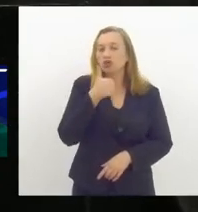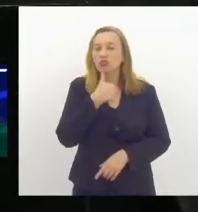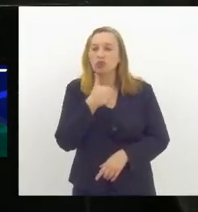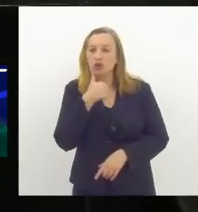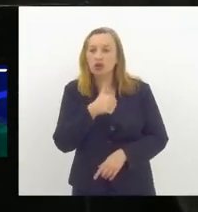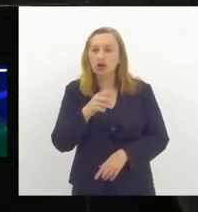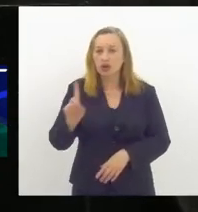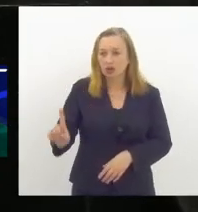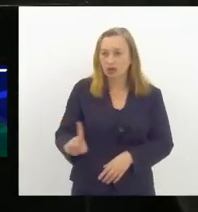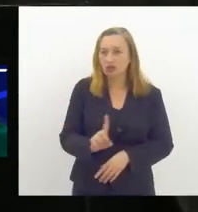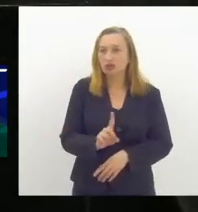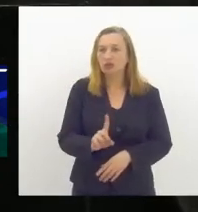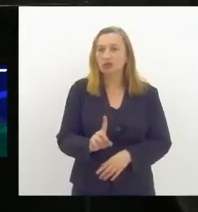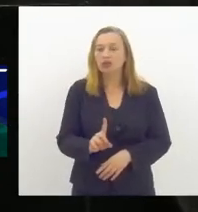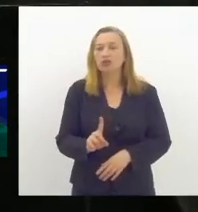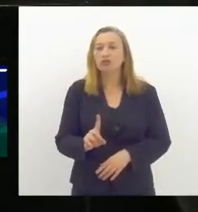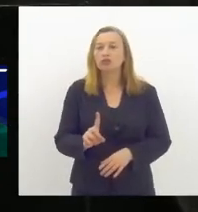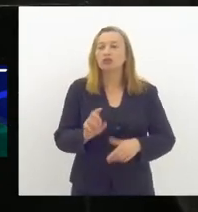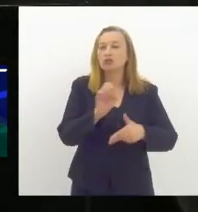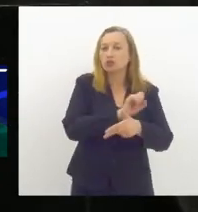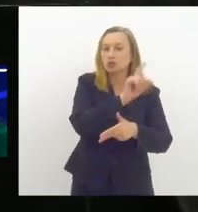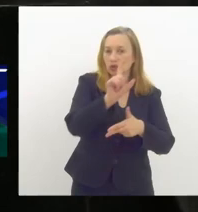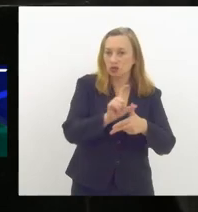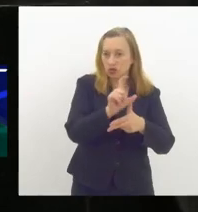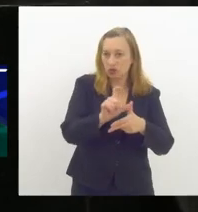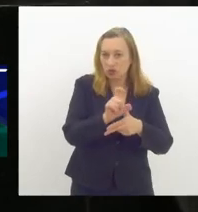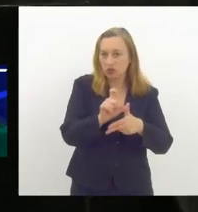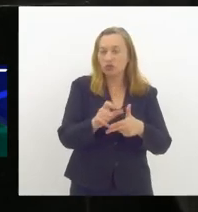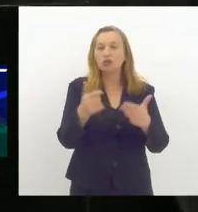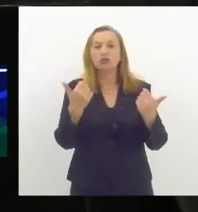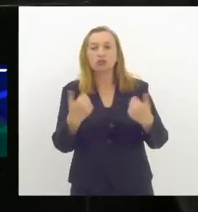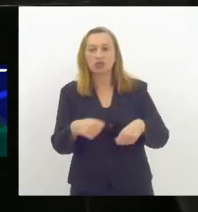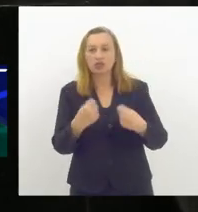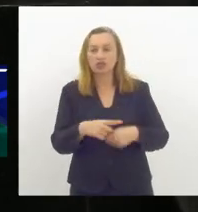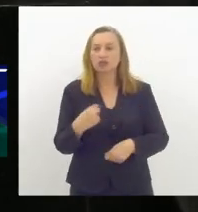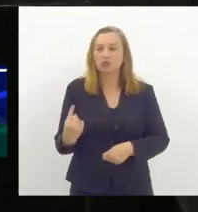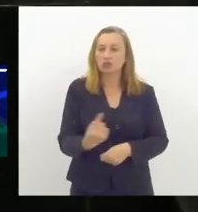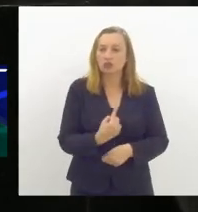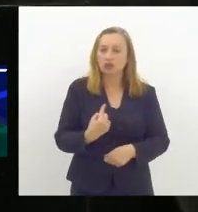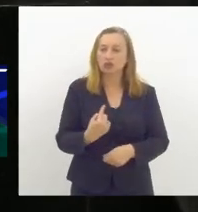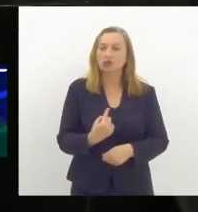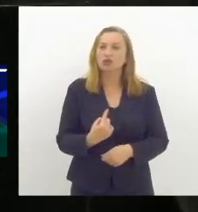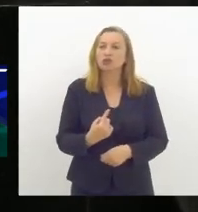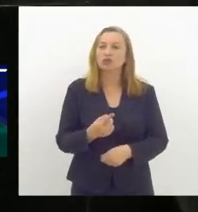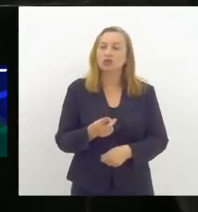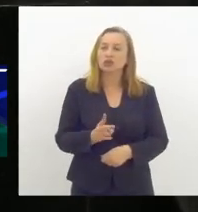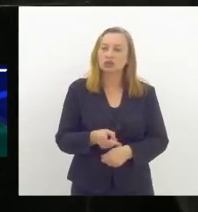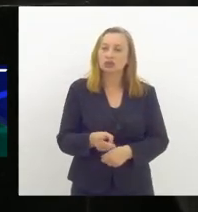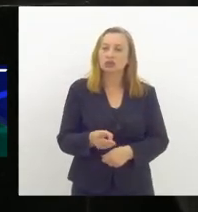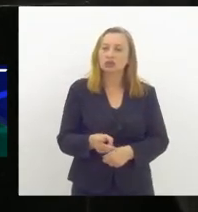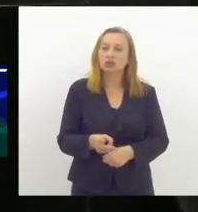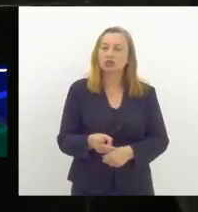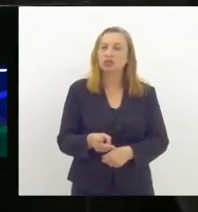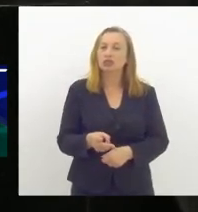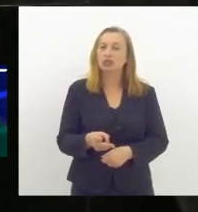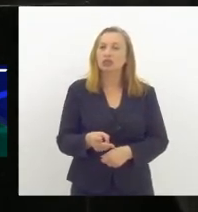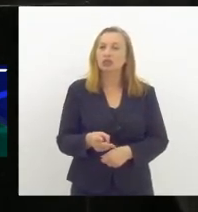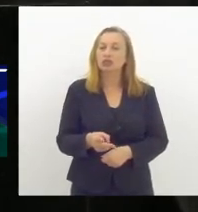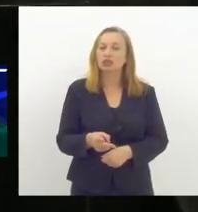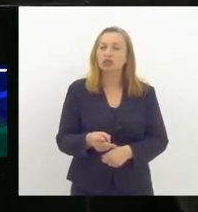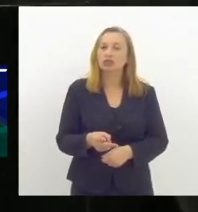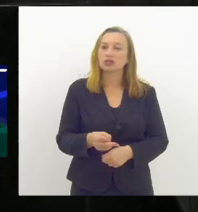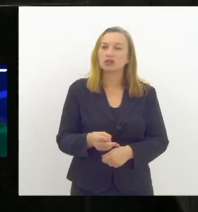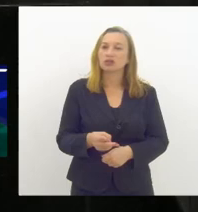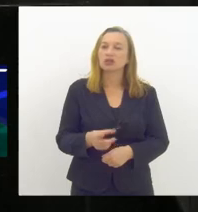a ocupar cargos no executivo e nós precisamos de um tornament promover a